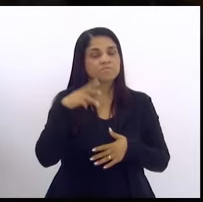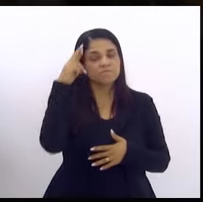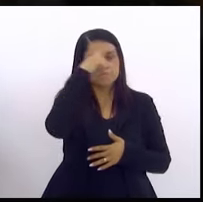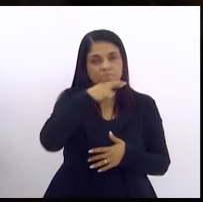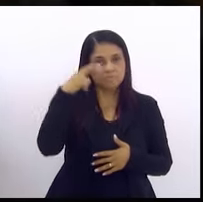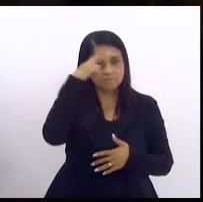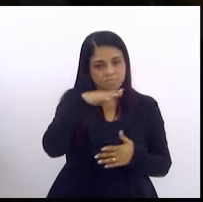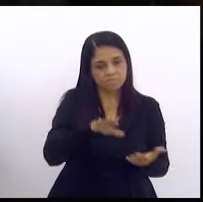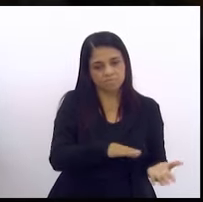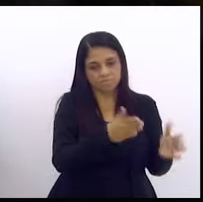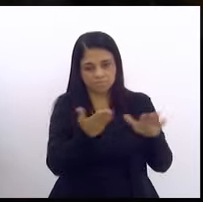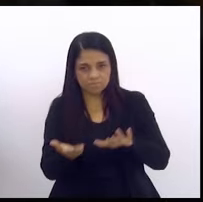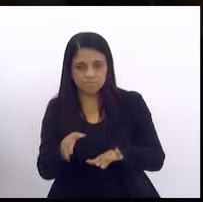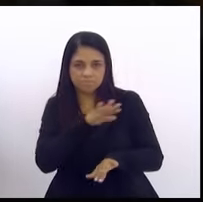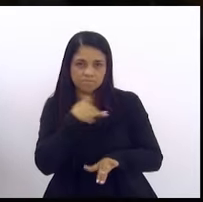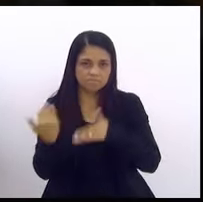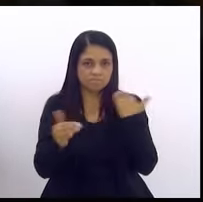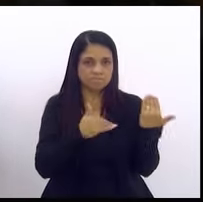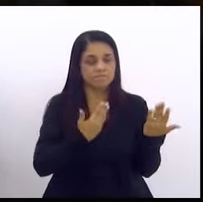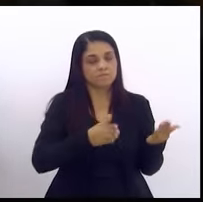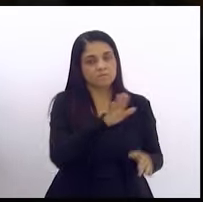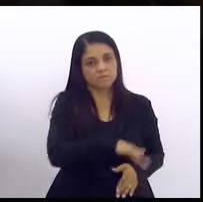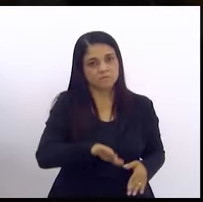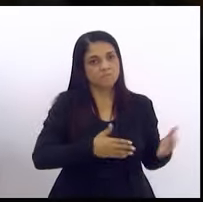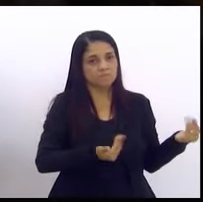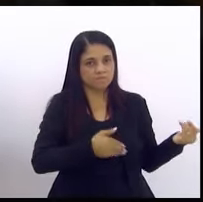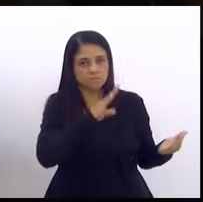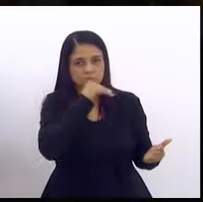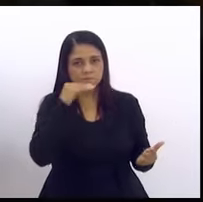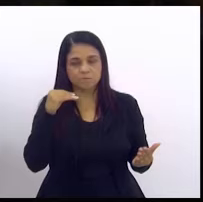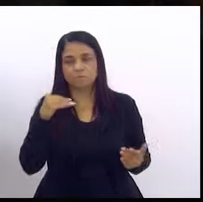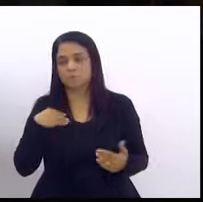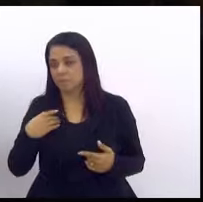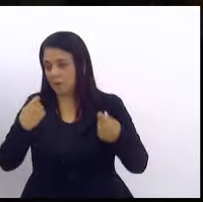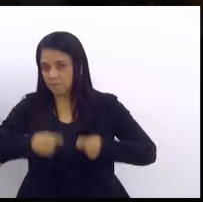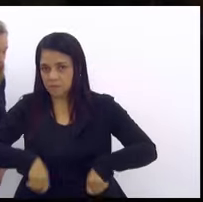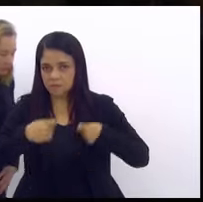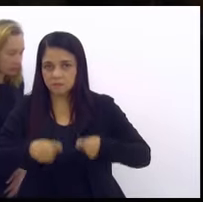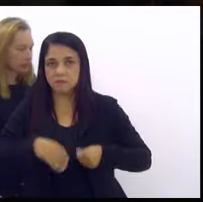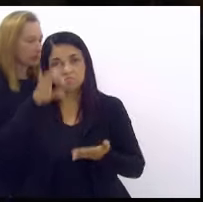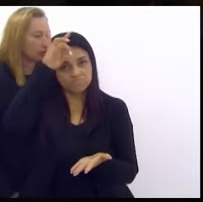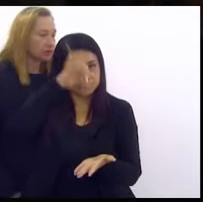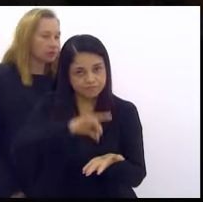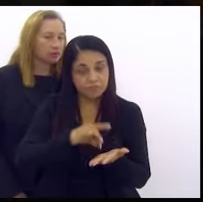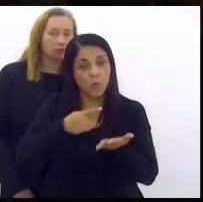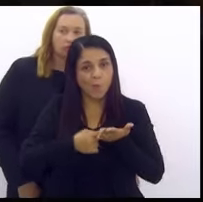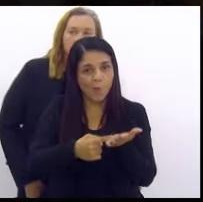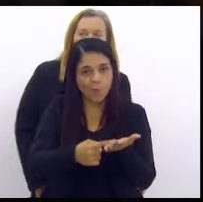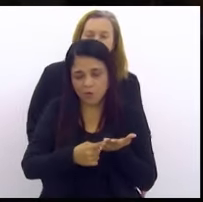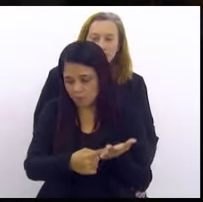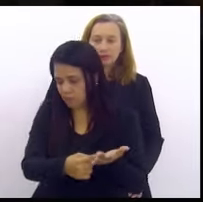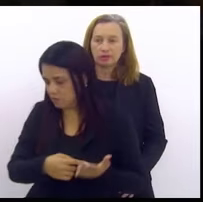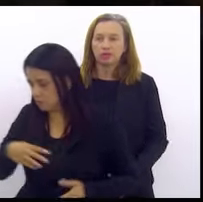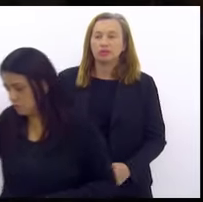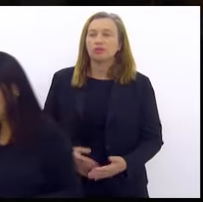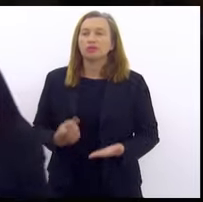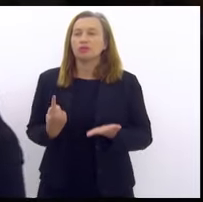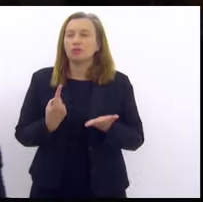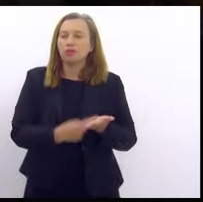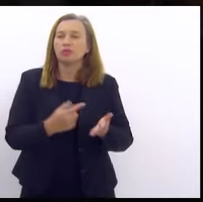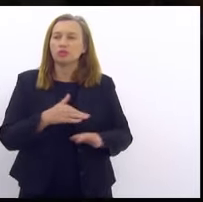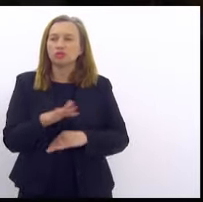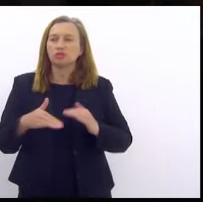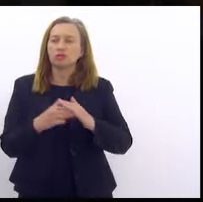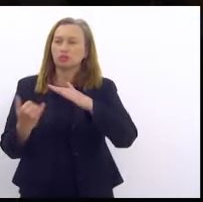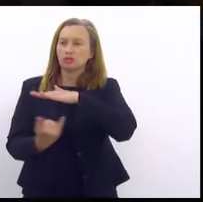assassinatos de crianças e adolescentes. Precisamos reafirmar a necessidade do compromisso de todas as